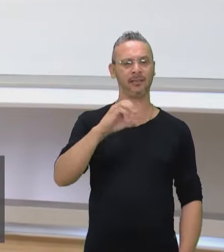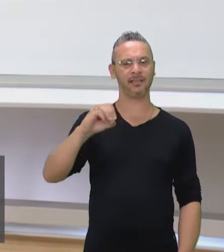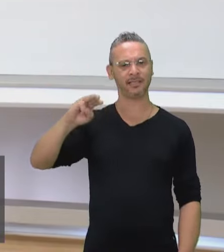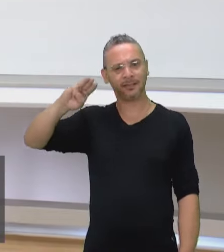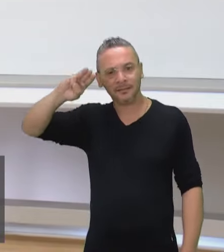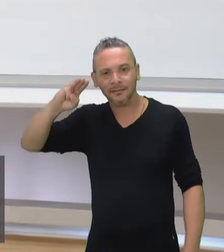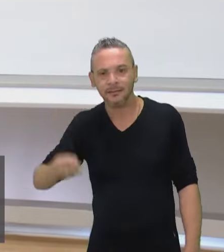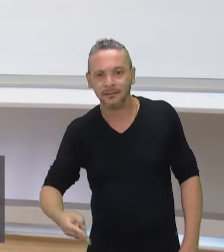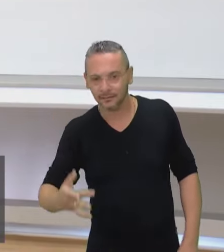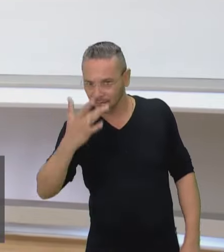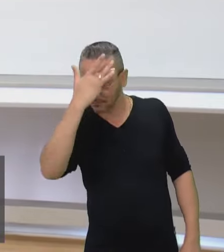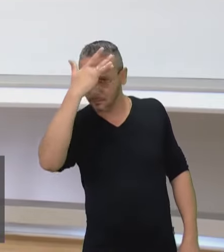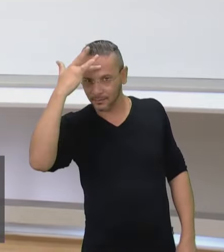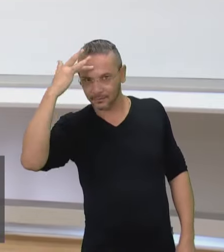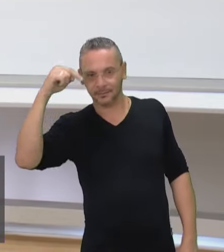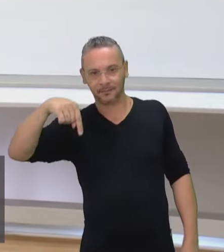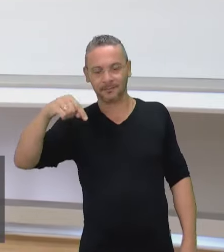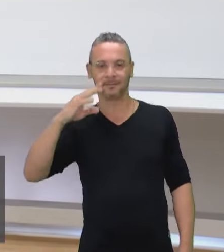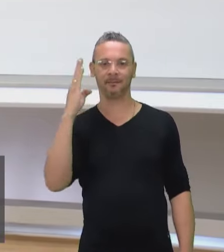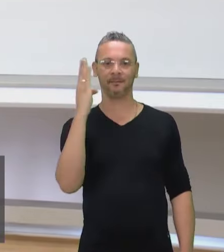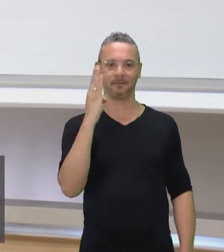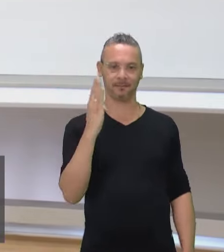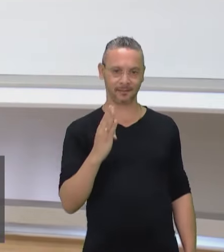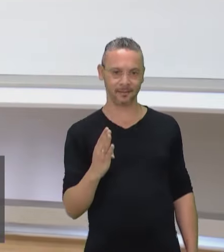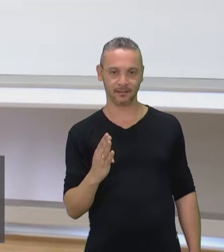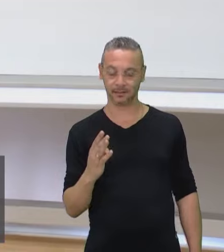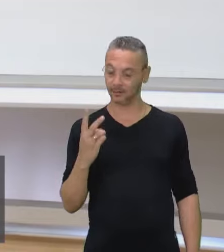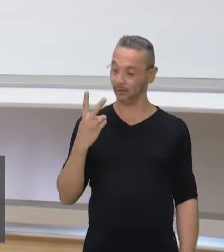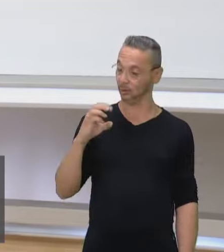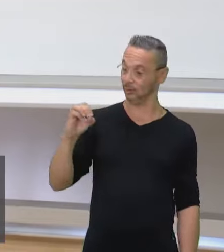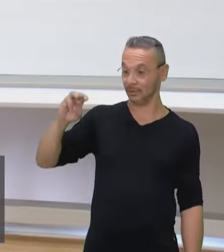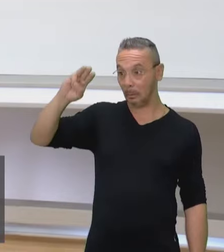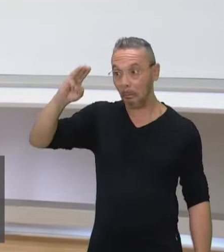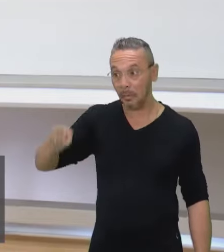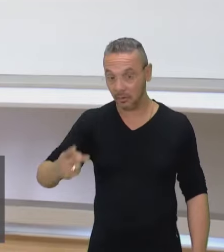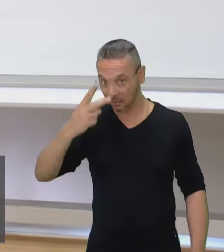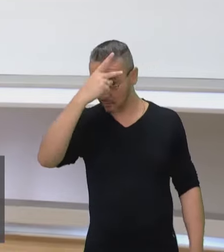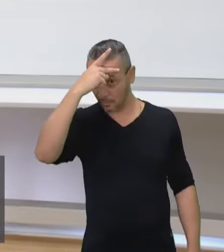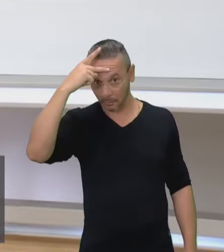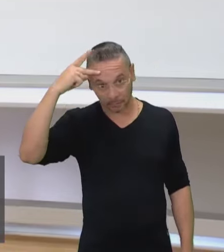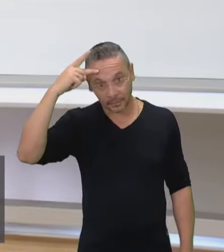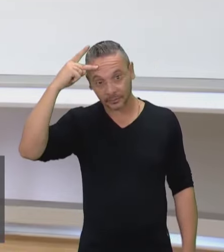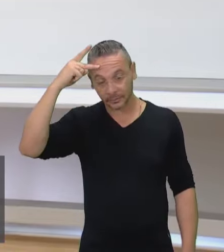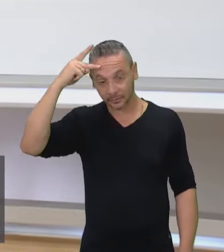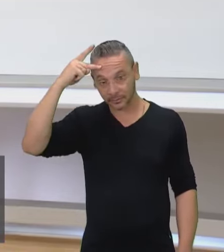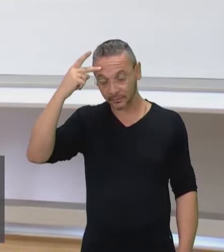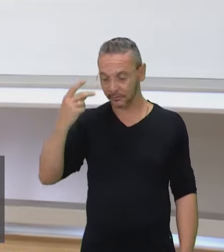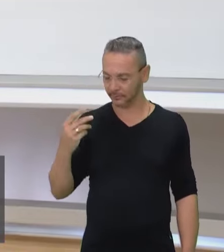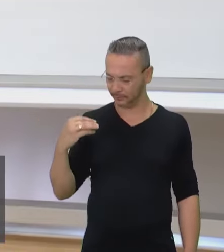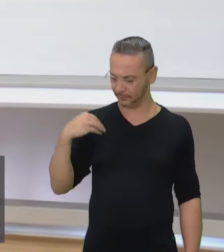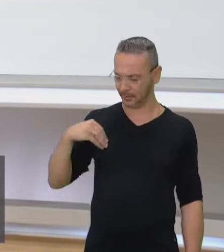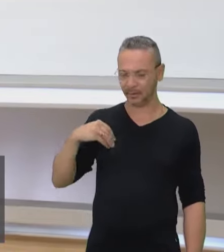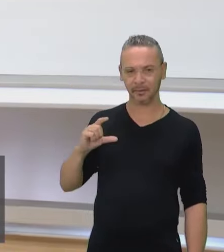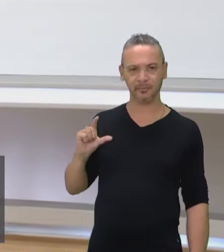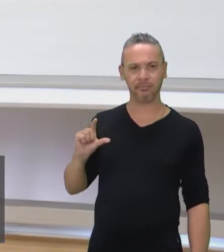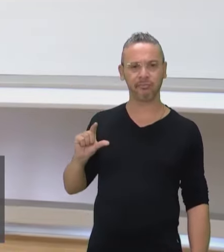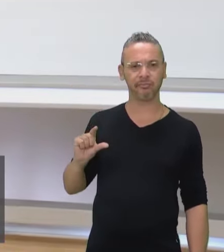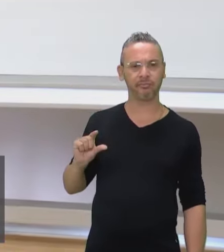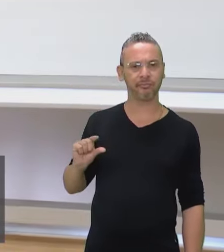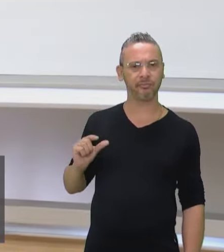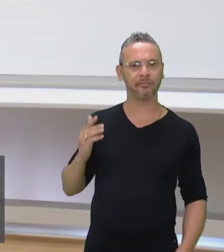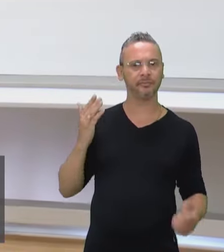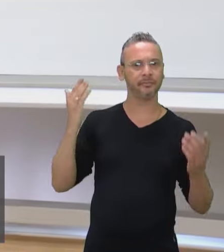né? Então, esses 200 milhões, muitos deles ganham muito menos do que a parte mais rica